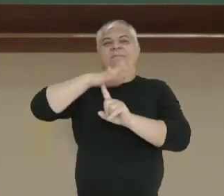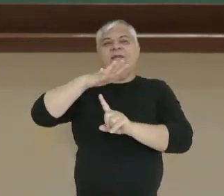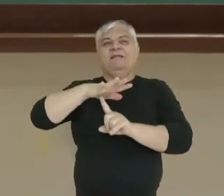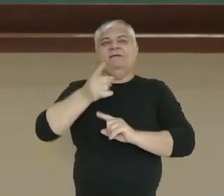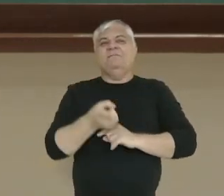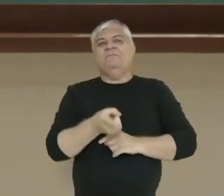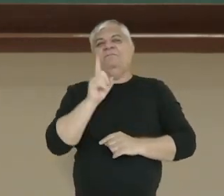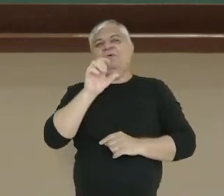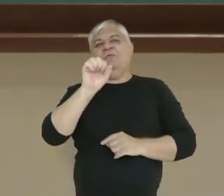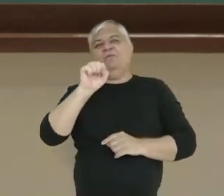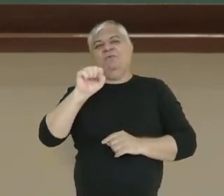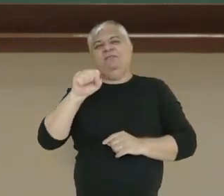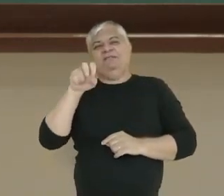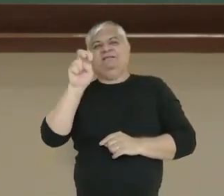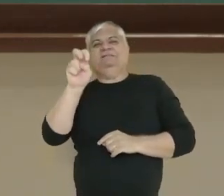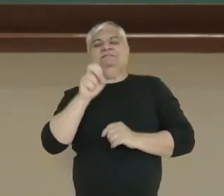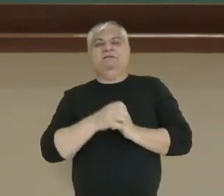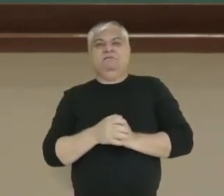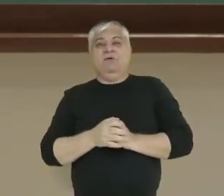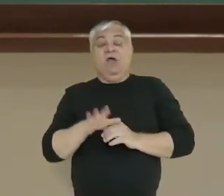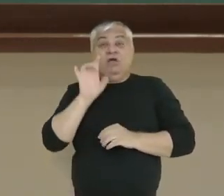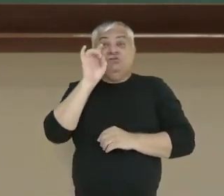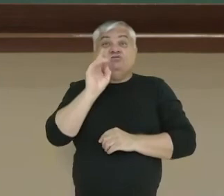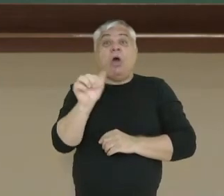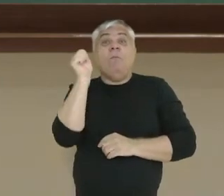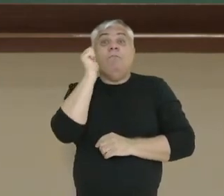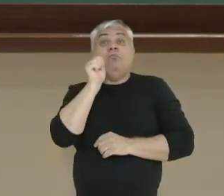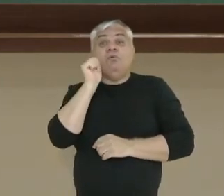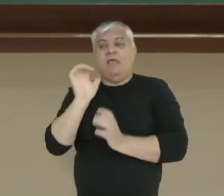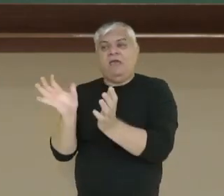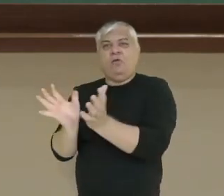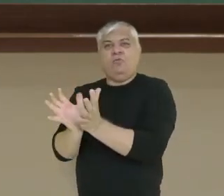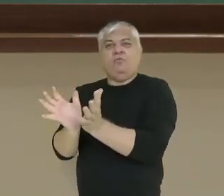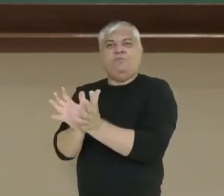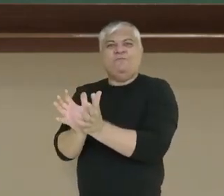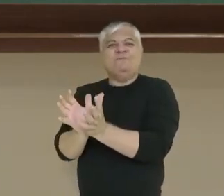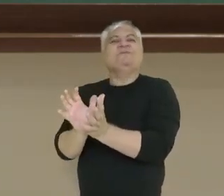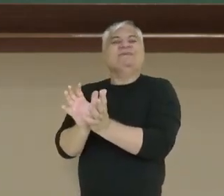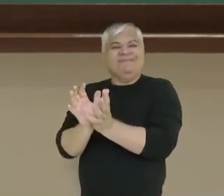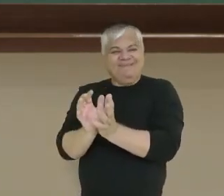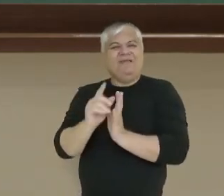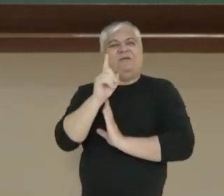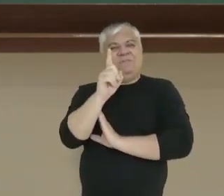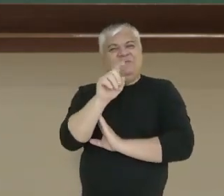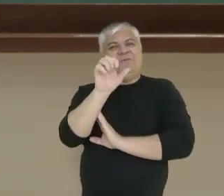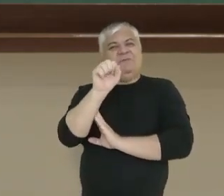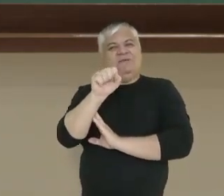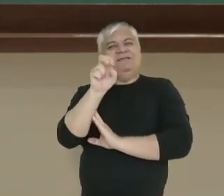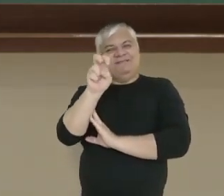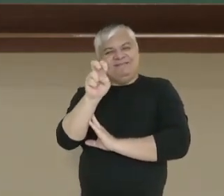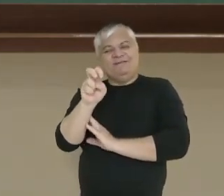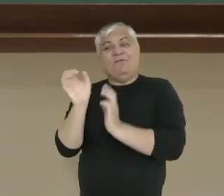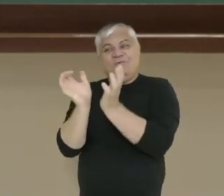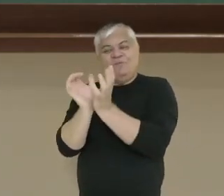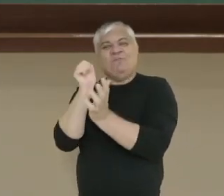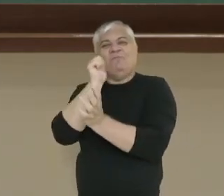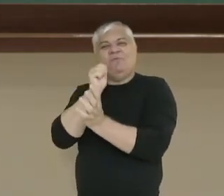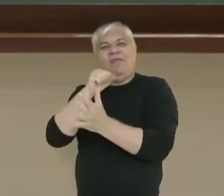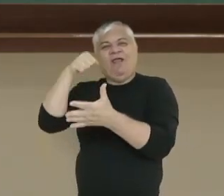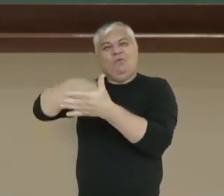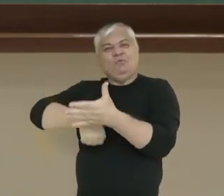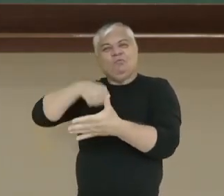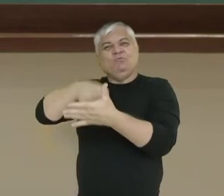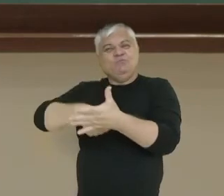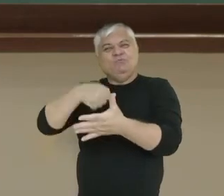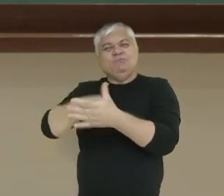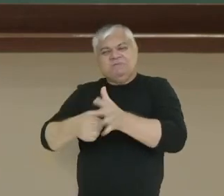1885, formada somente por mulheres que lutavam pelo processo de abolição da escravidão aqui no estado